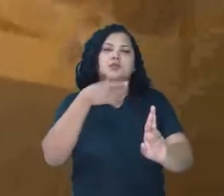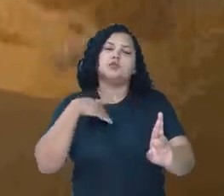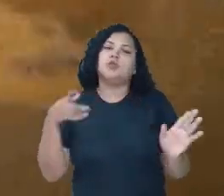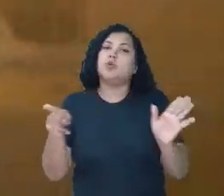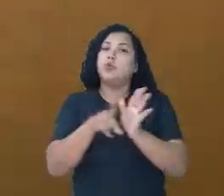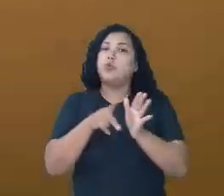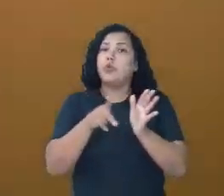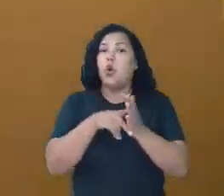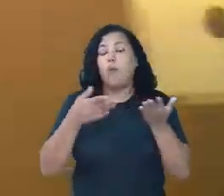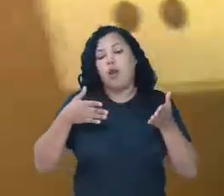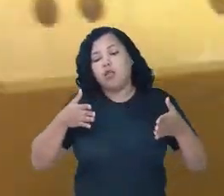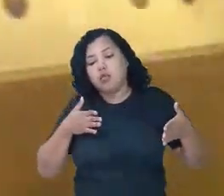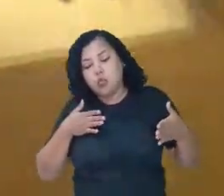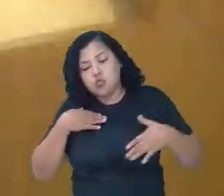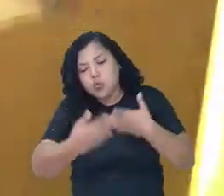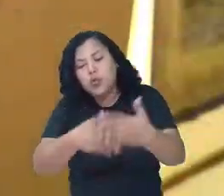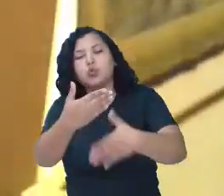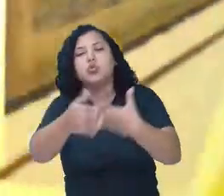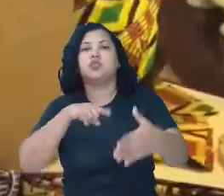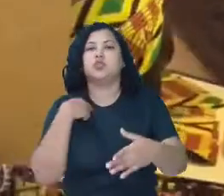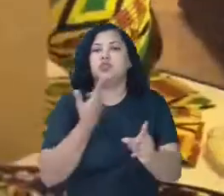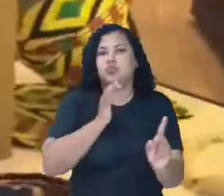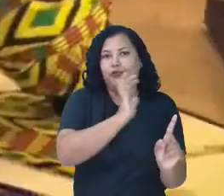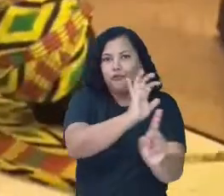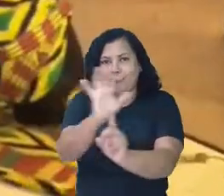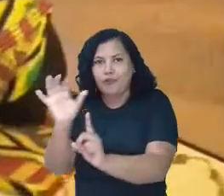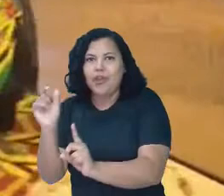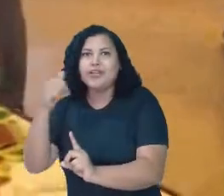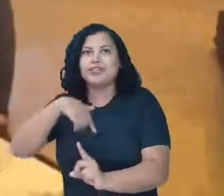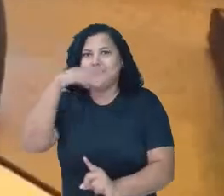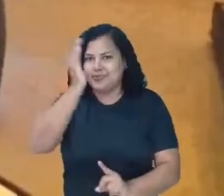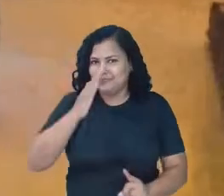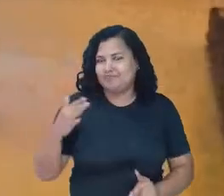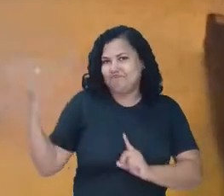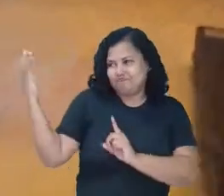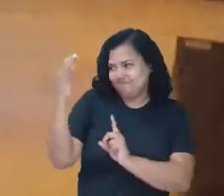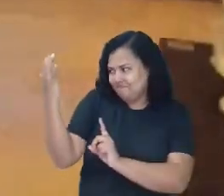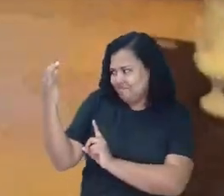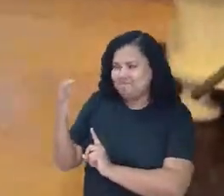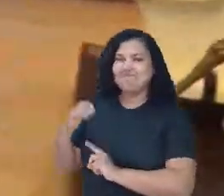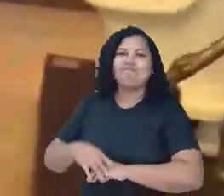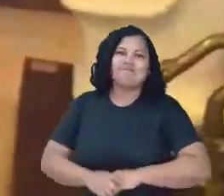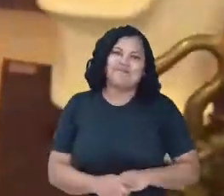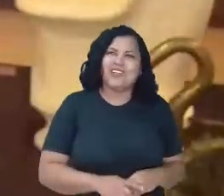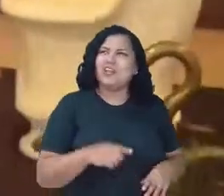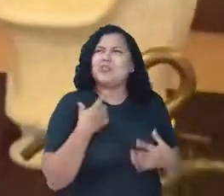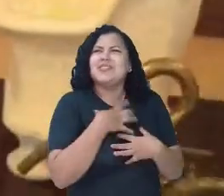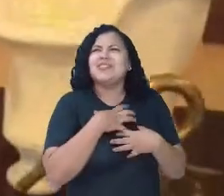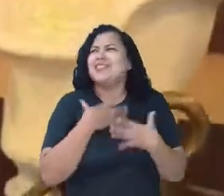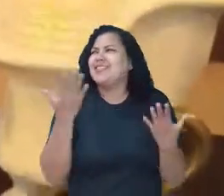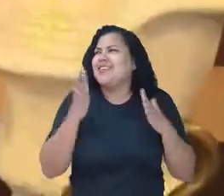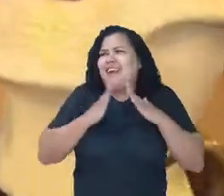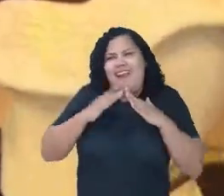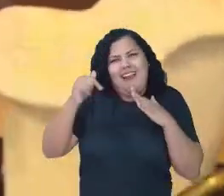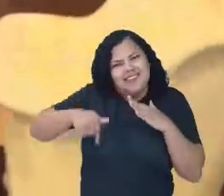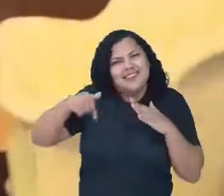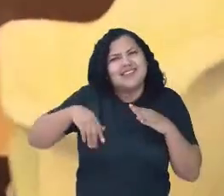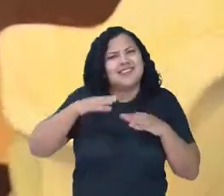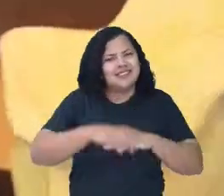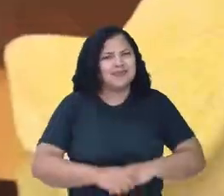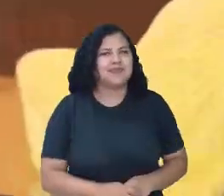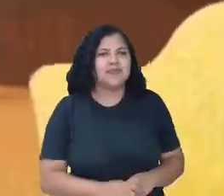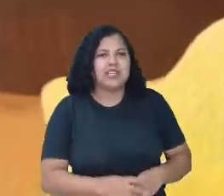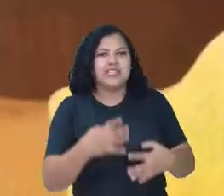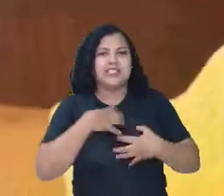da trajetória de influências que a gente sofreu. A gente se sente acolhido aqui, a gente se sente em casa, né? A gente se